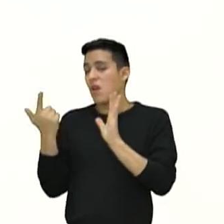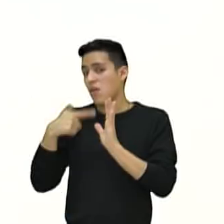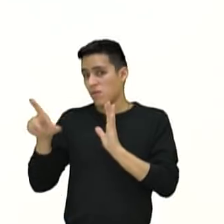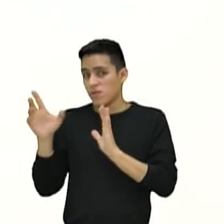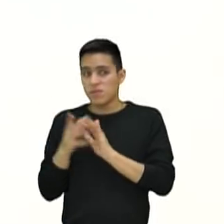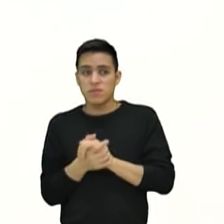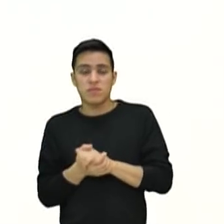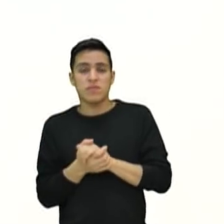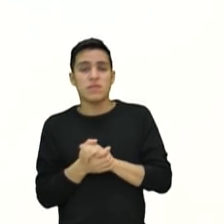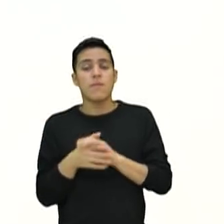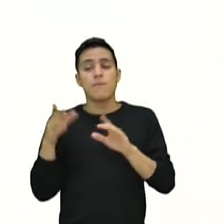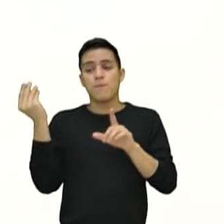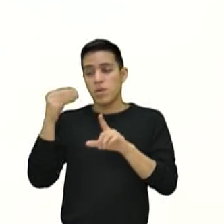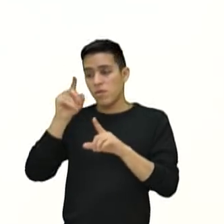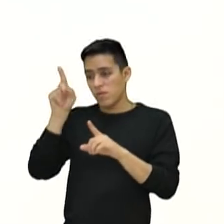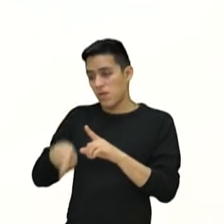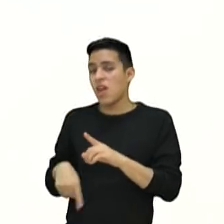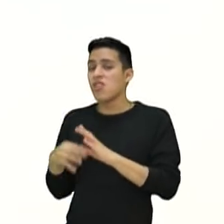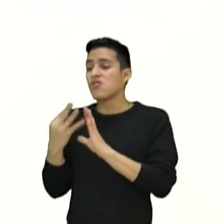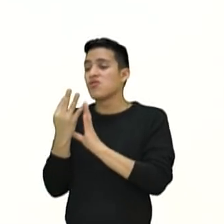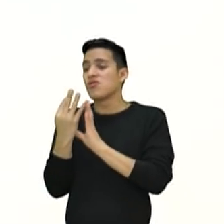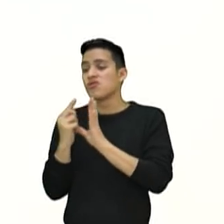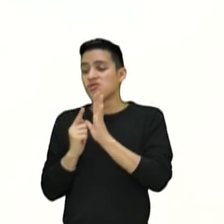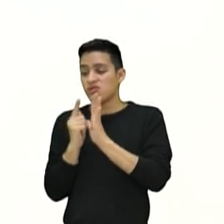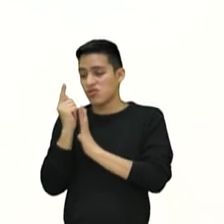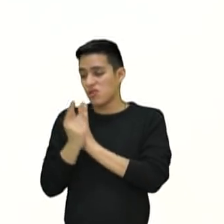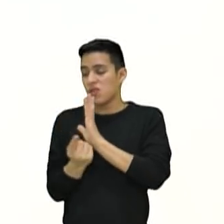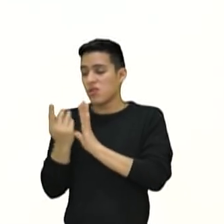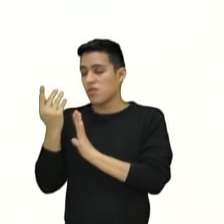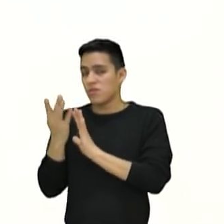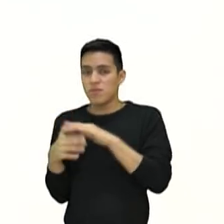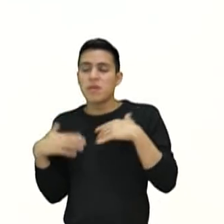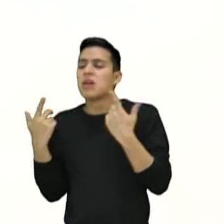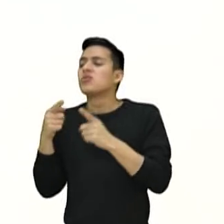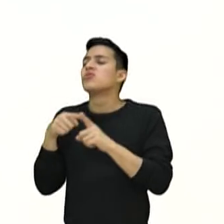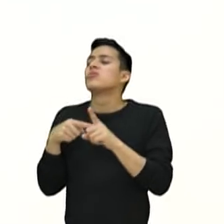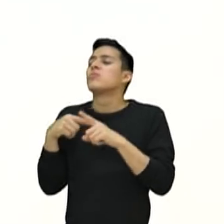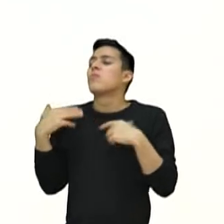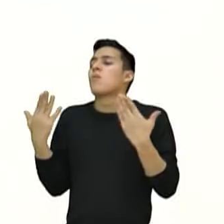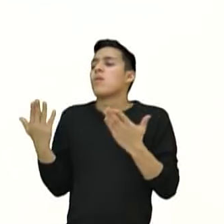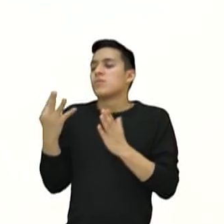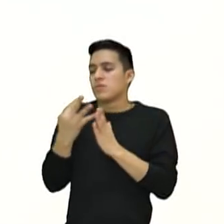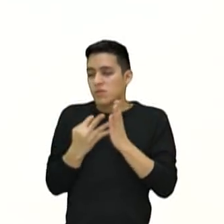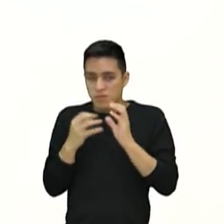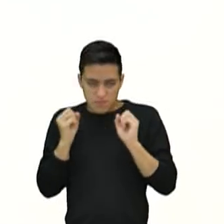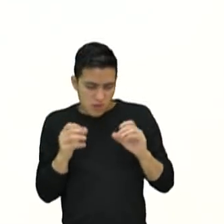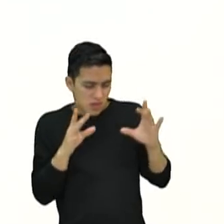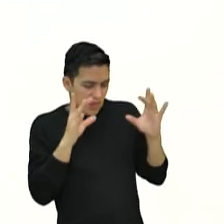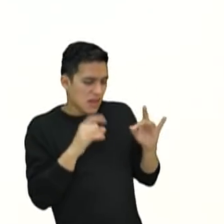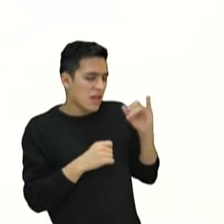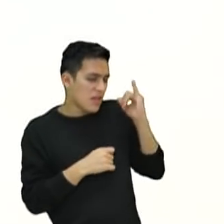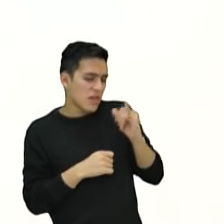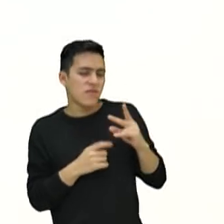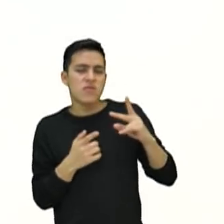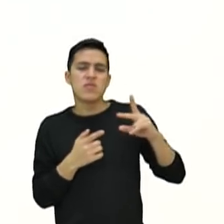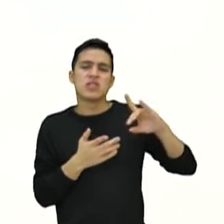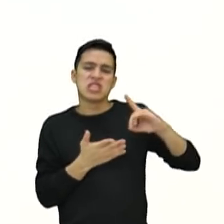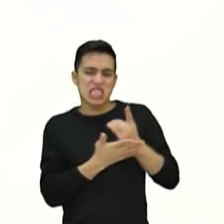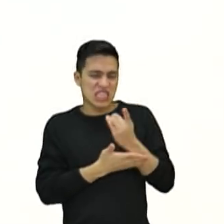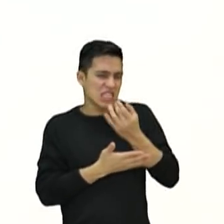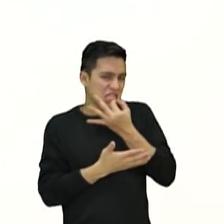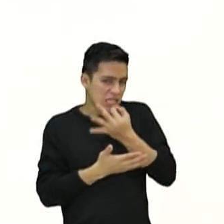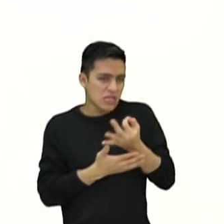é um gênero textual. Só que tipo de texto que ele é, né? Ele pode ser descritivo, narrativo, dissertativo